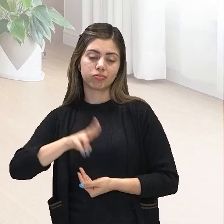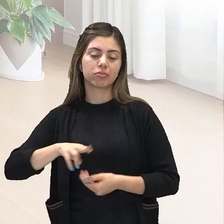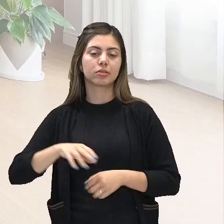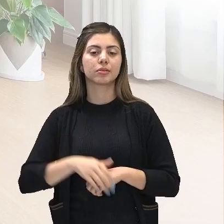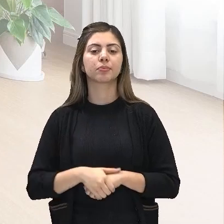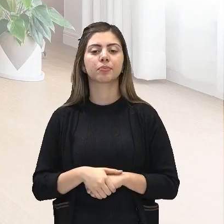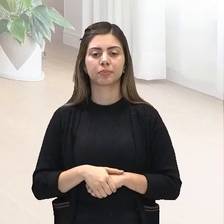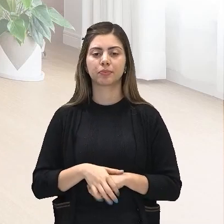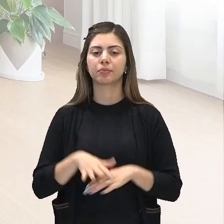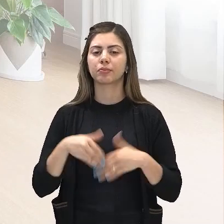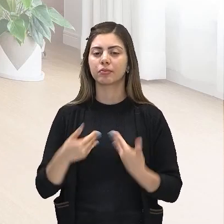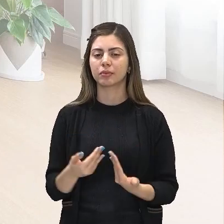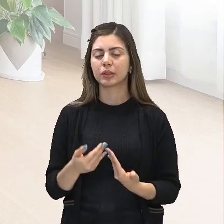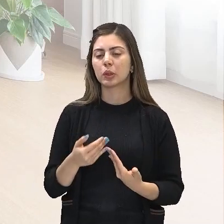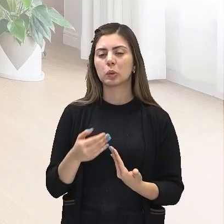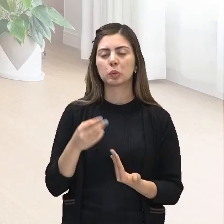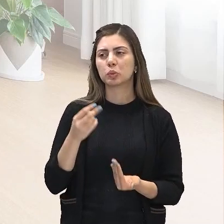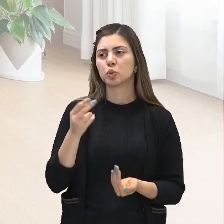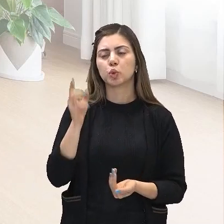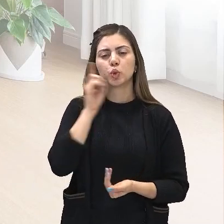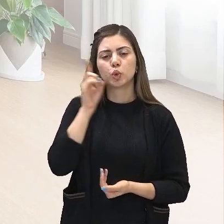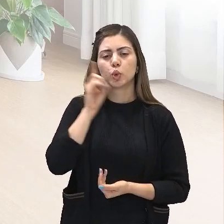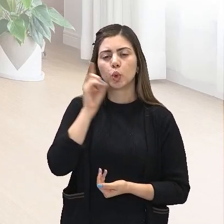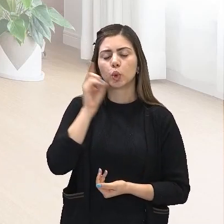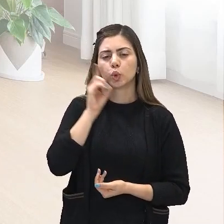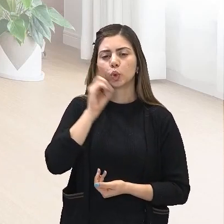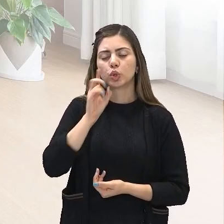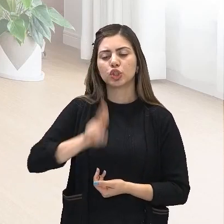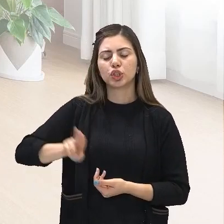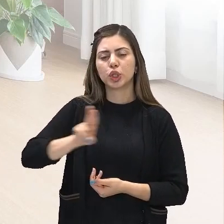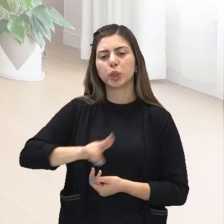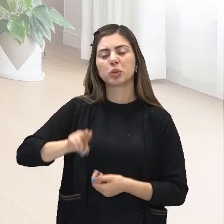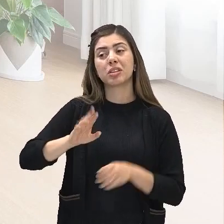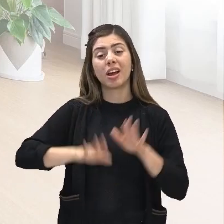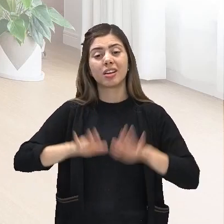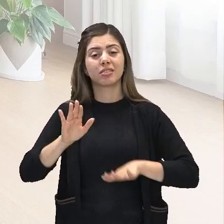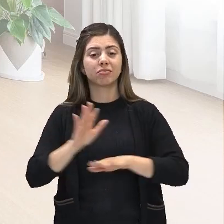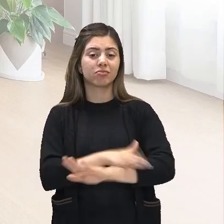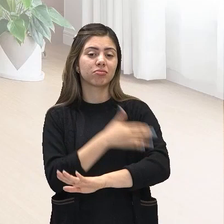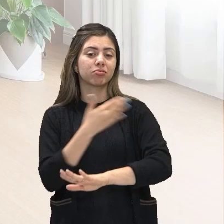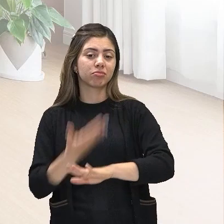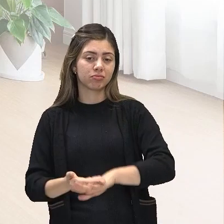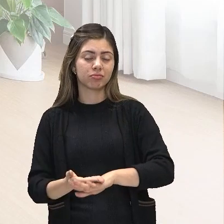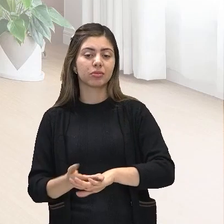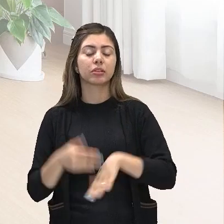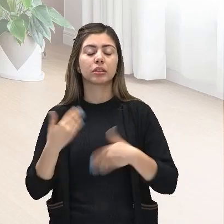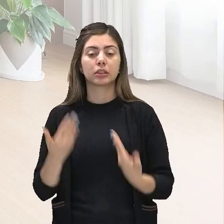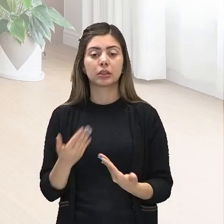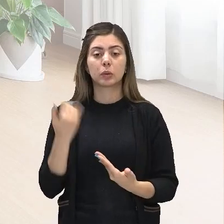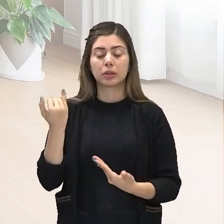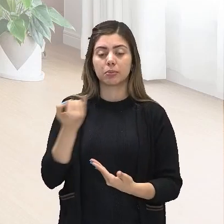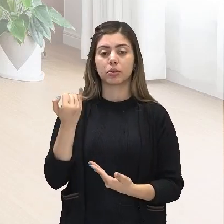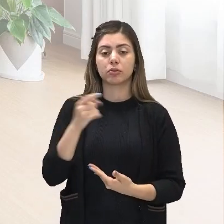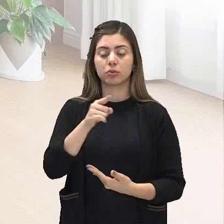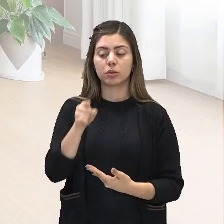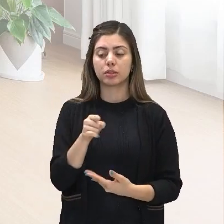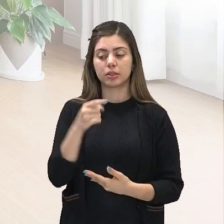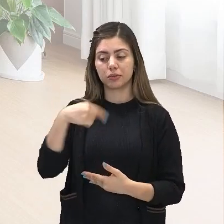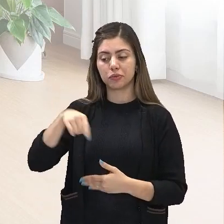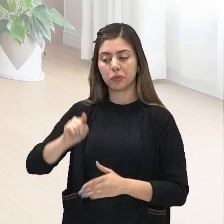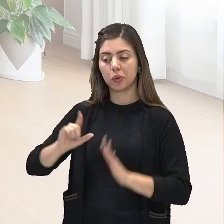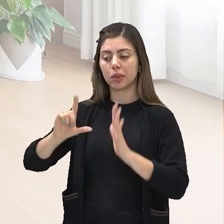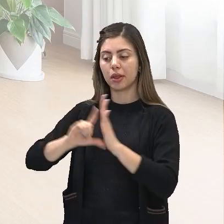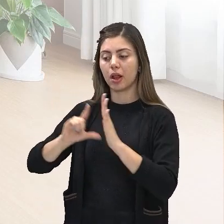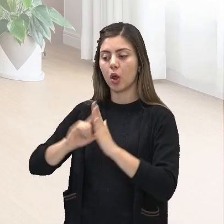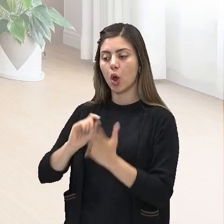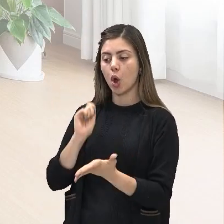que vai ser usado praticamente todo dia, num período longo de tempo, é importante você, quando for comprar, quando for adquirir